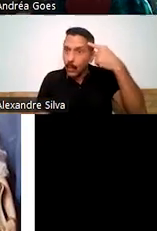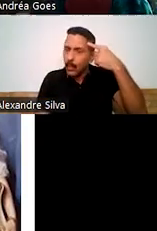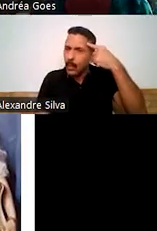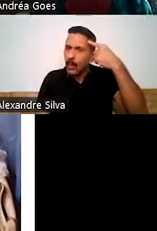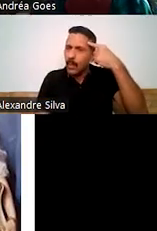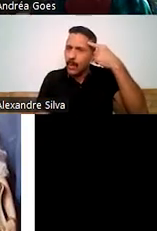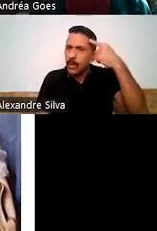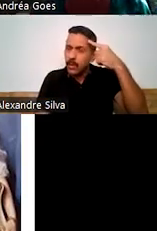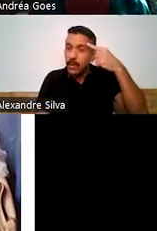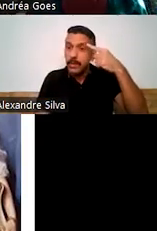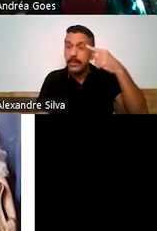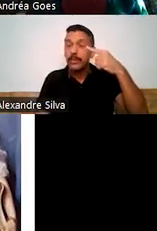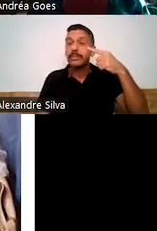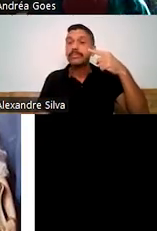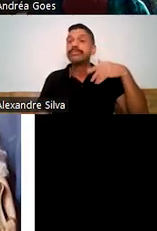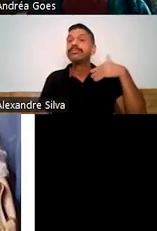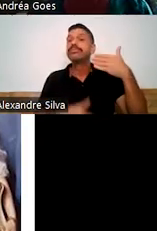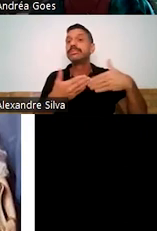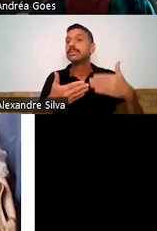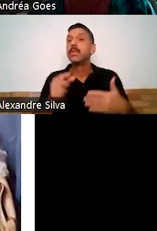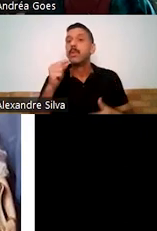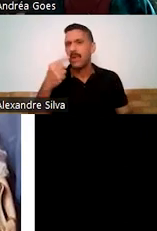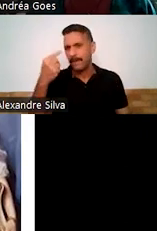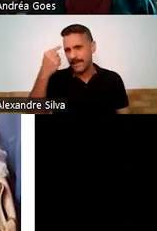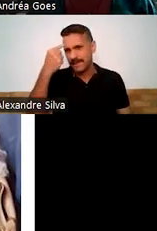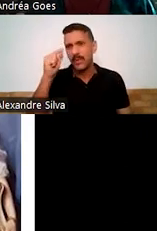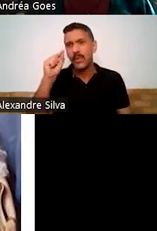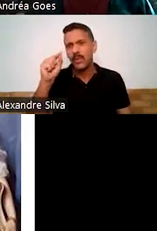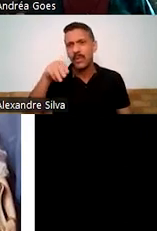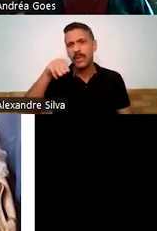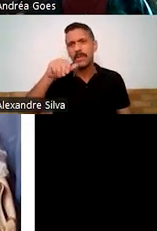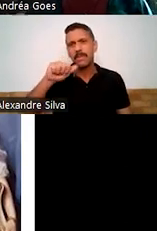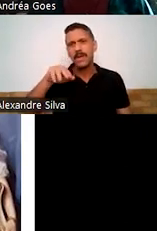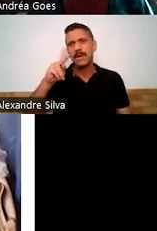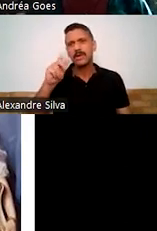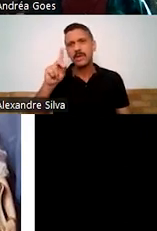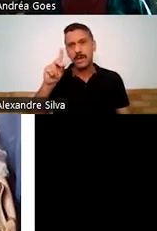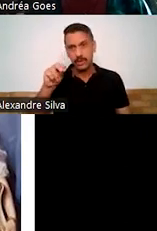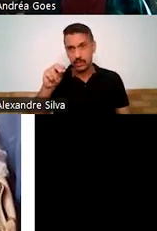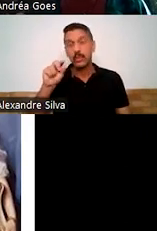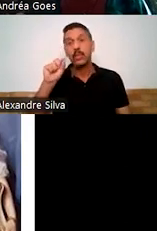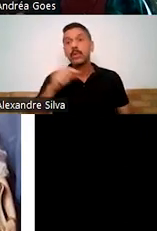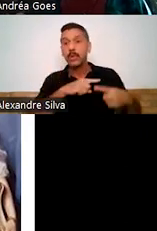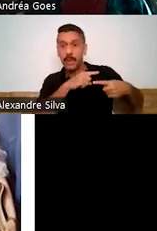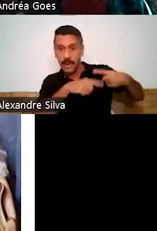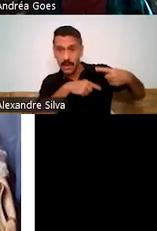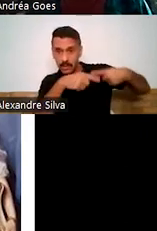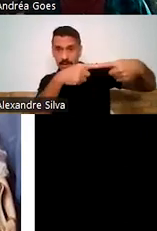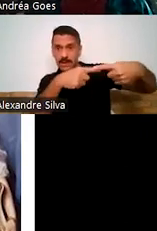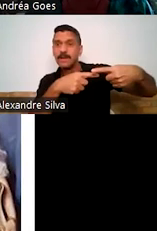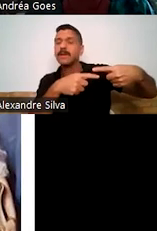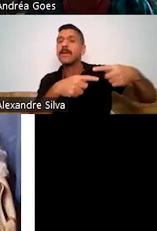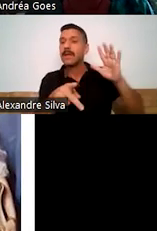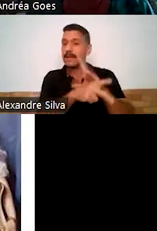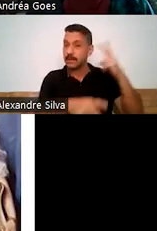daí virou, então, a obsessão de Machado de Assis por esse tema da hereditariedade, na verdade, isso é